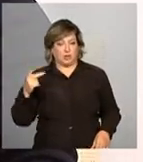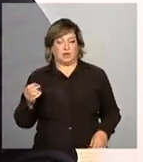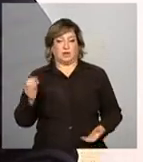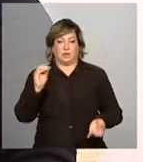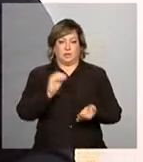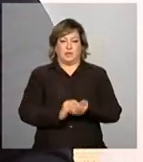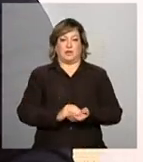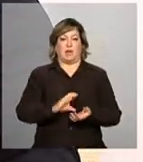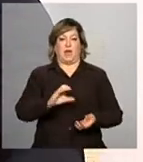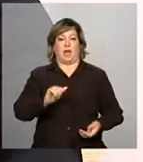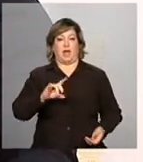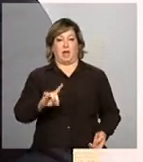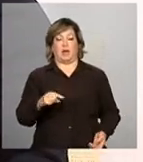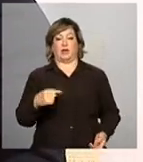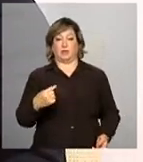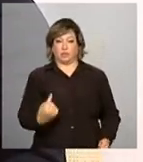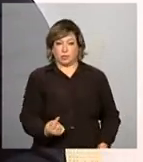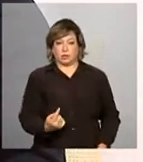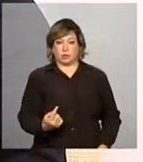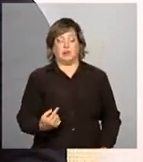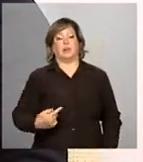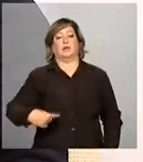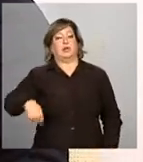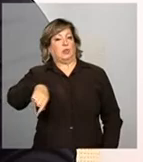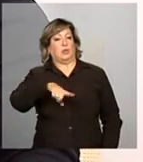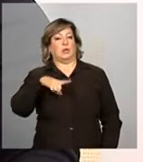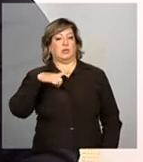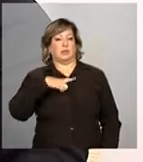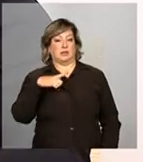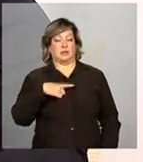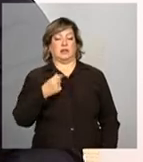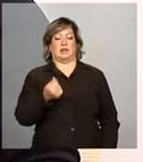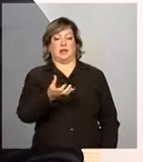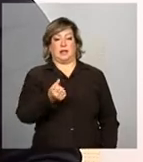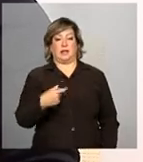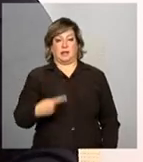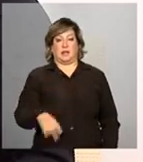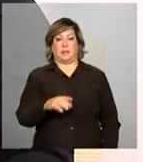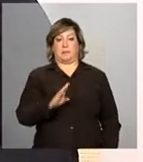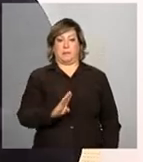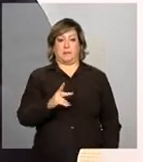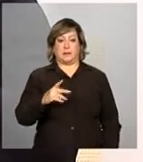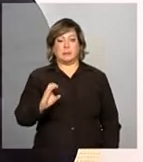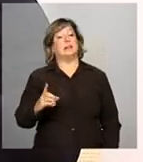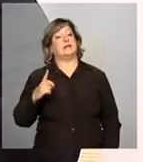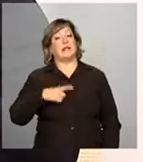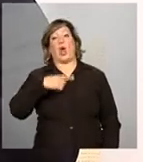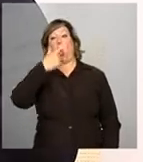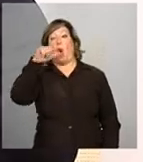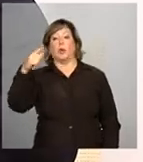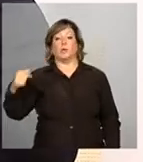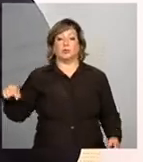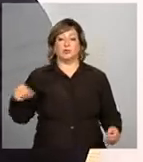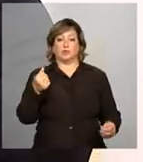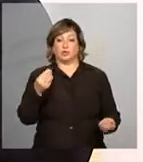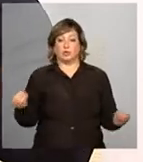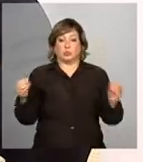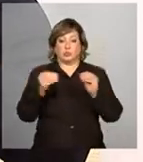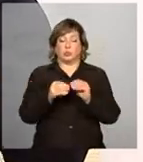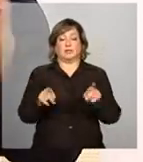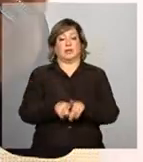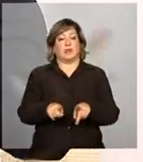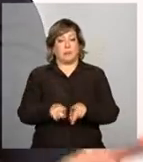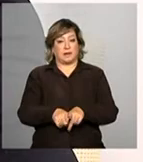cadastro único que são beneficiários do BPC Elas têm outros ganhos Por que você não vai sair da sua casa